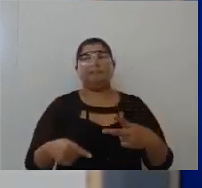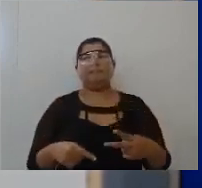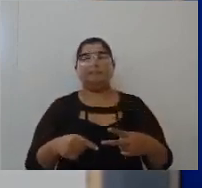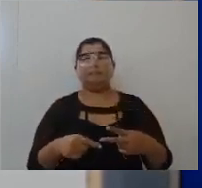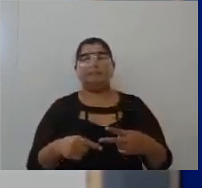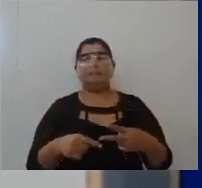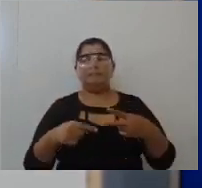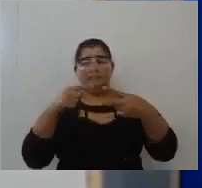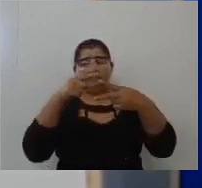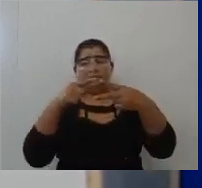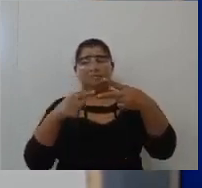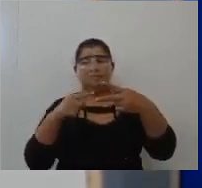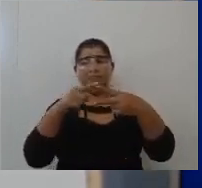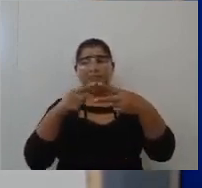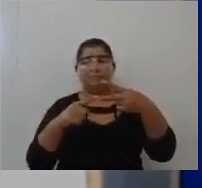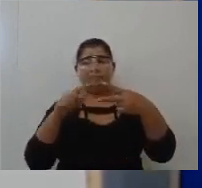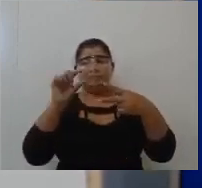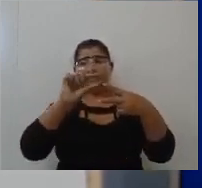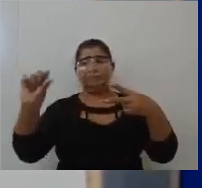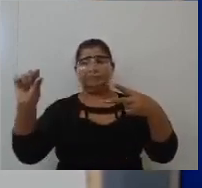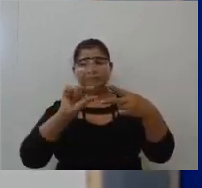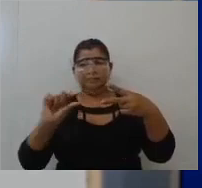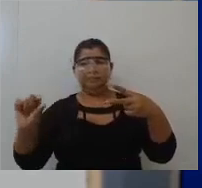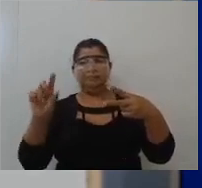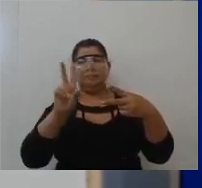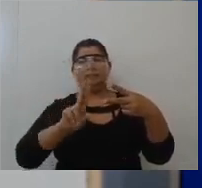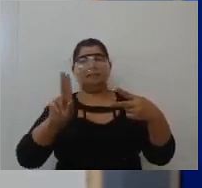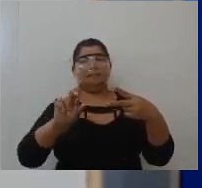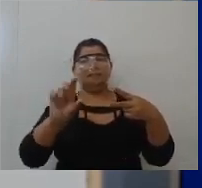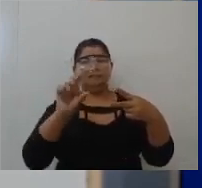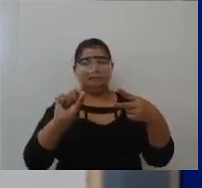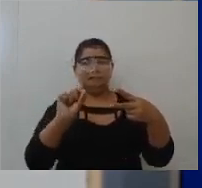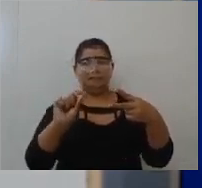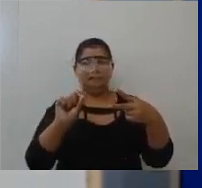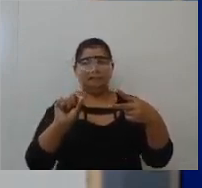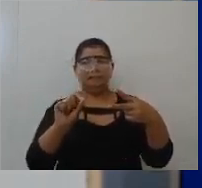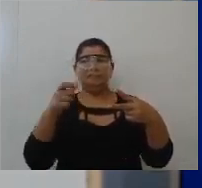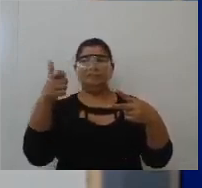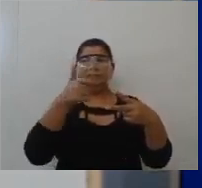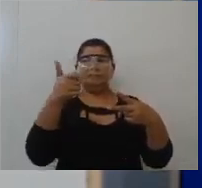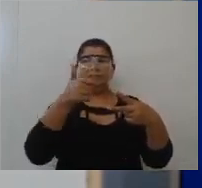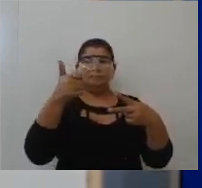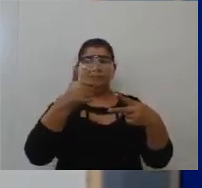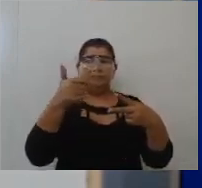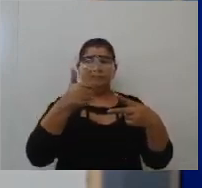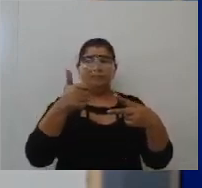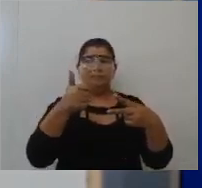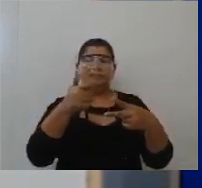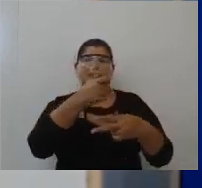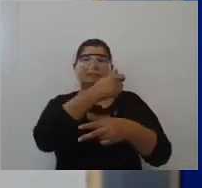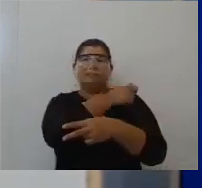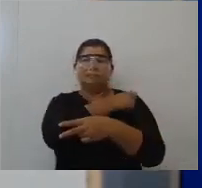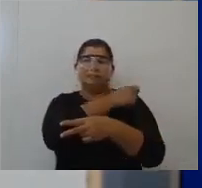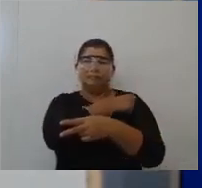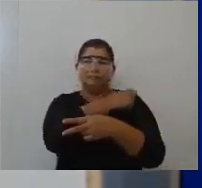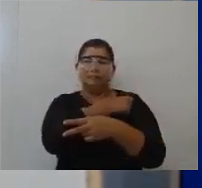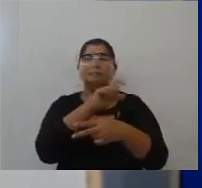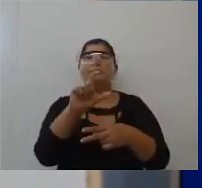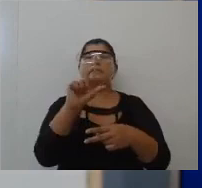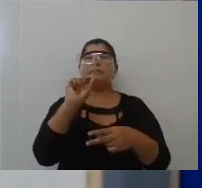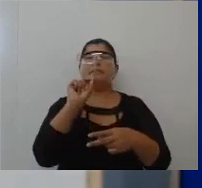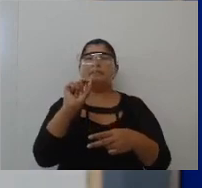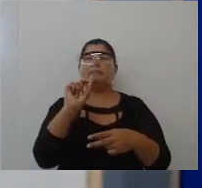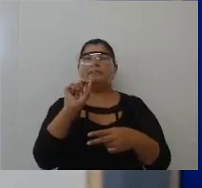Percebe que nas duas orações eu tenho o uso do que, ok? Olha o primeiro exemplo. O aluno que